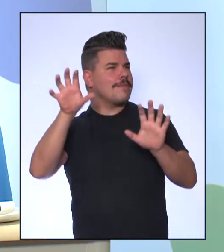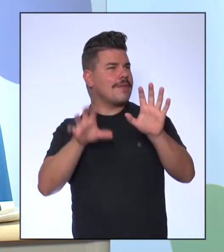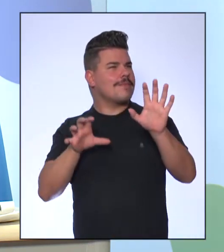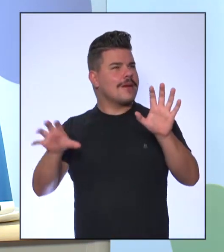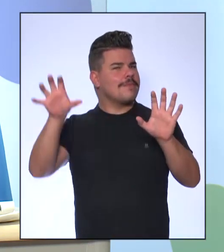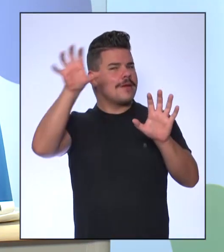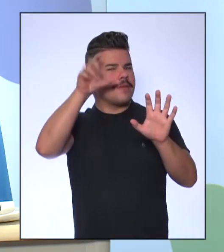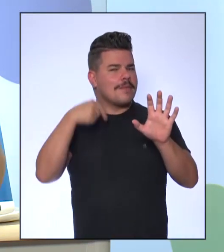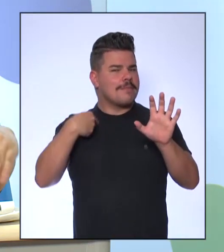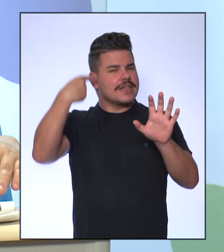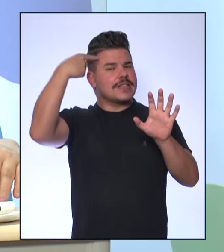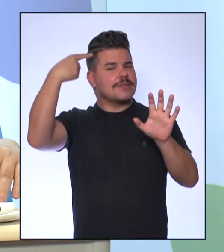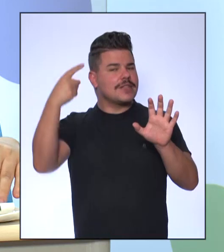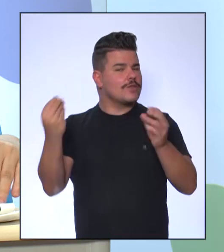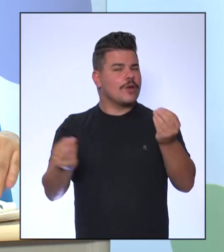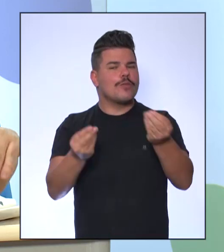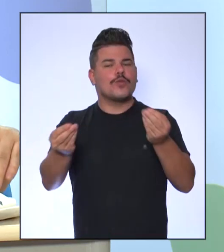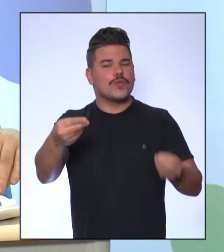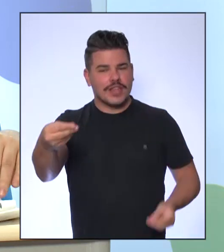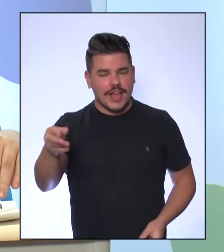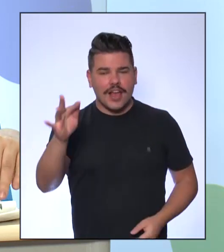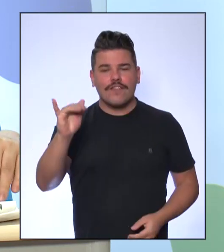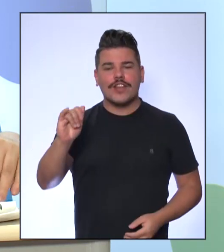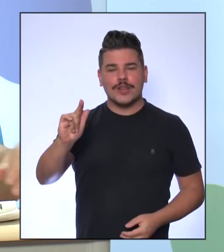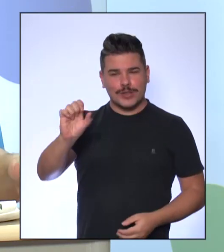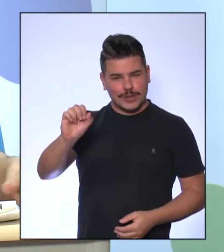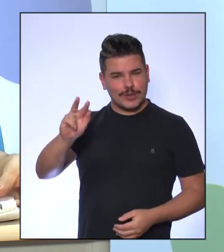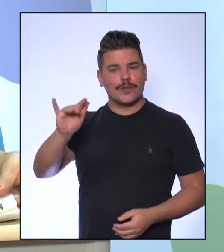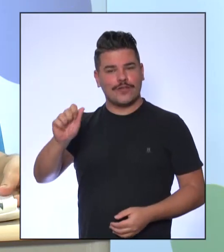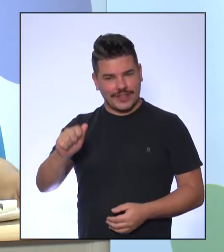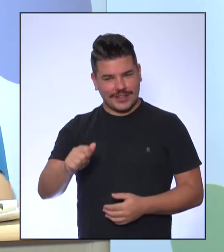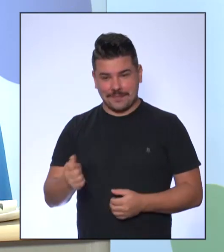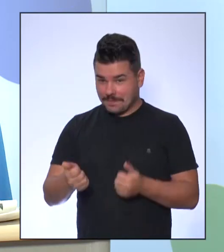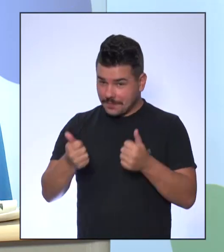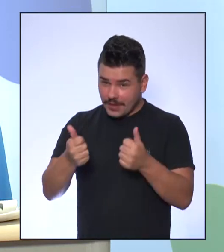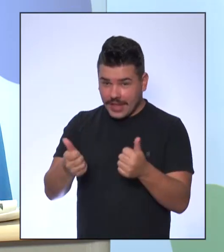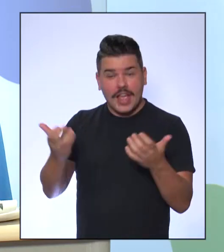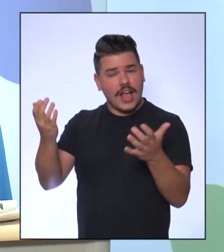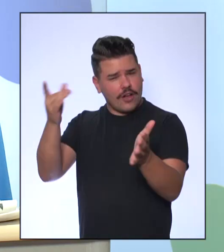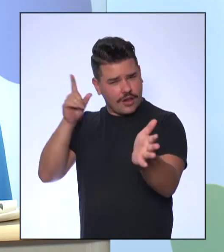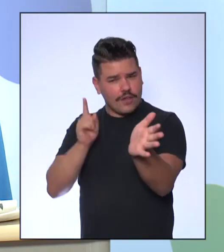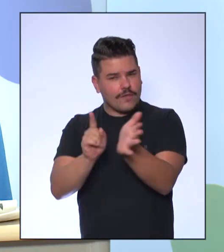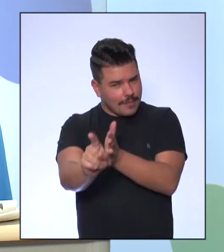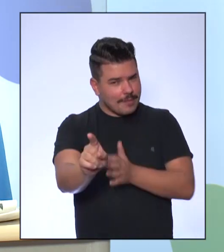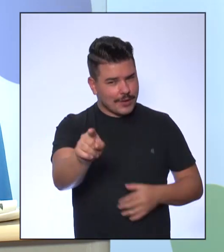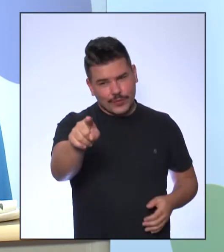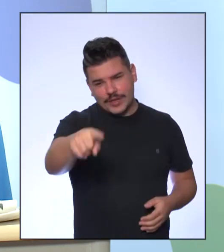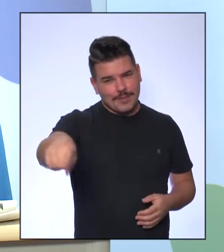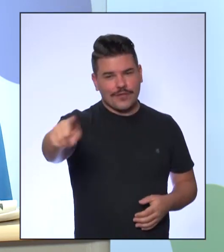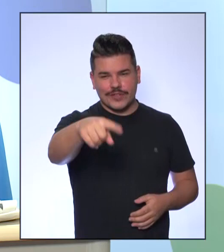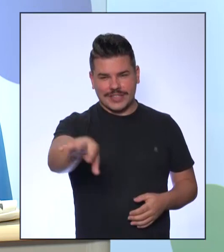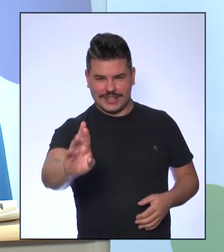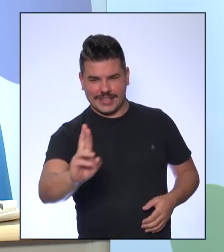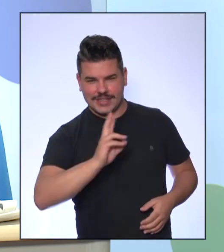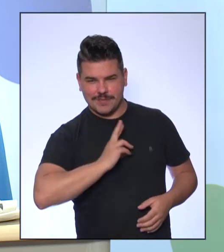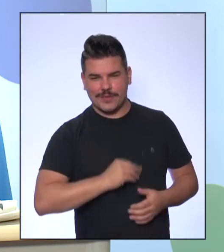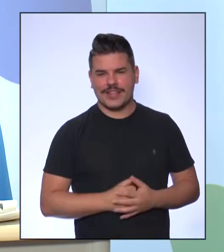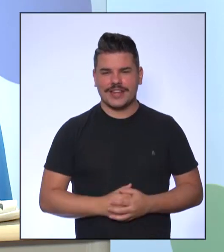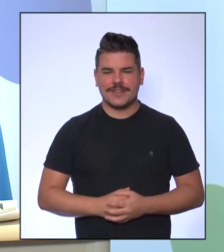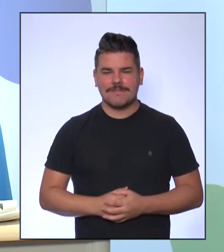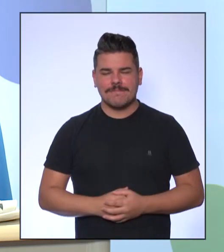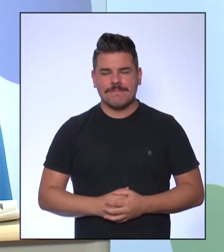ela. Ok? Agora, eu tenho uma pergunta, né, para fazer para vocês,